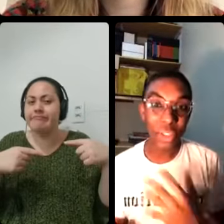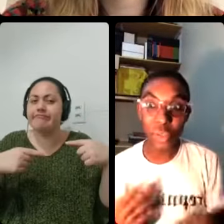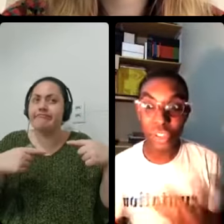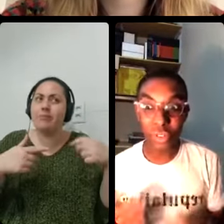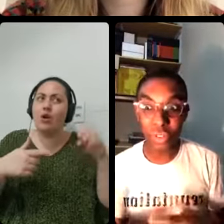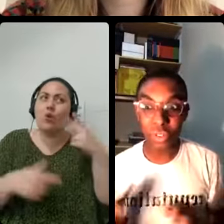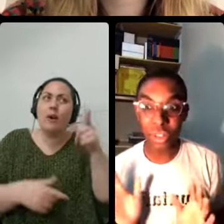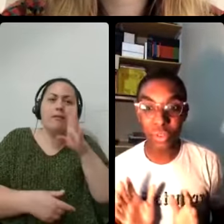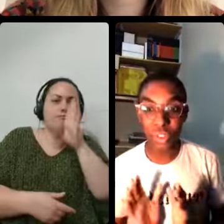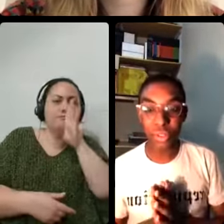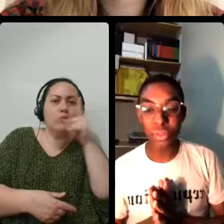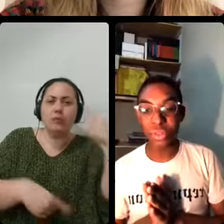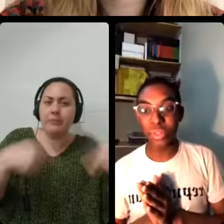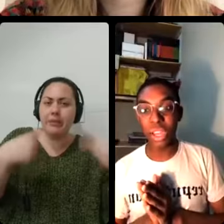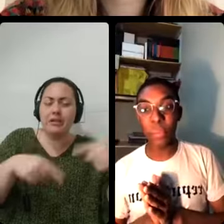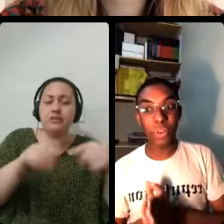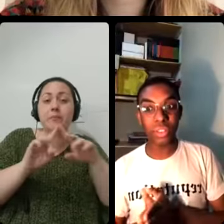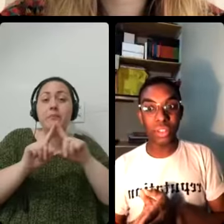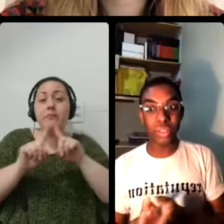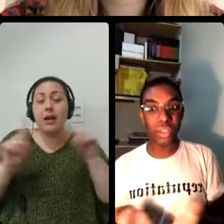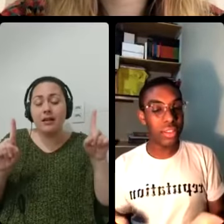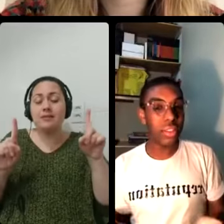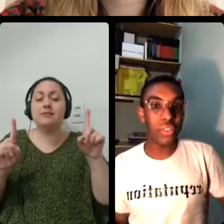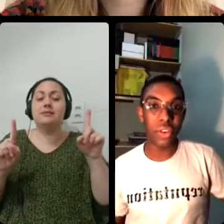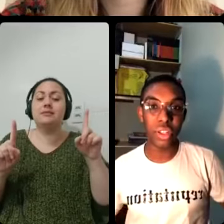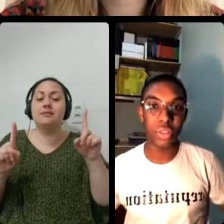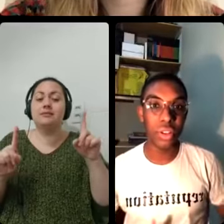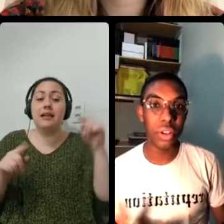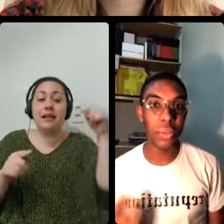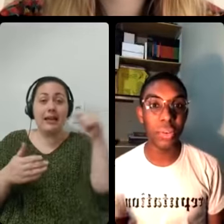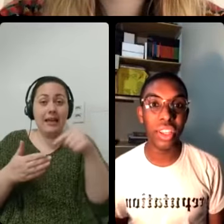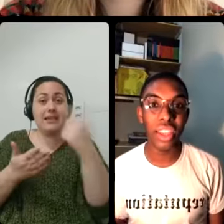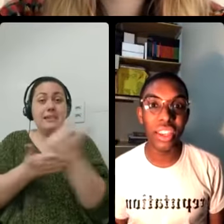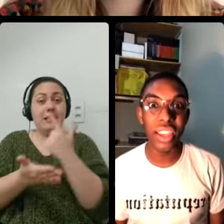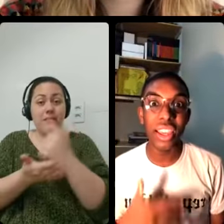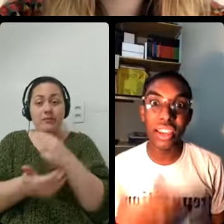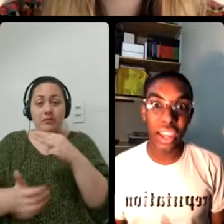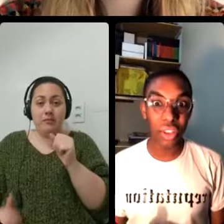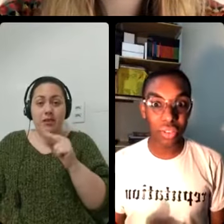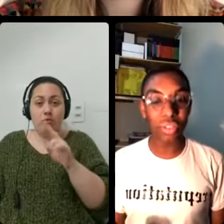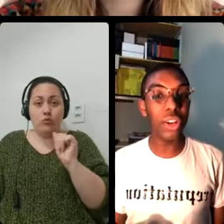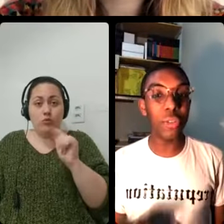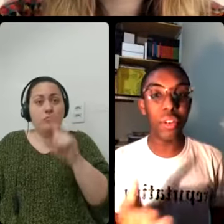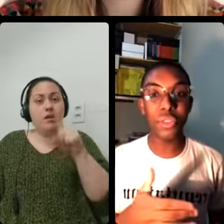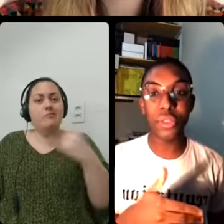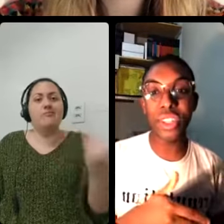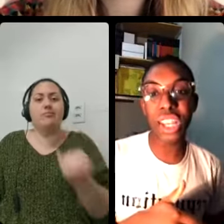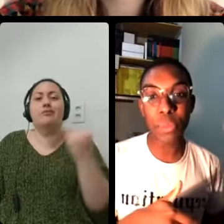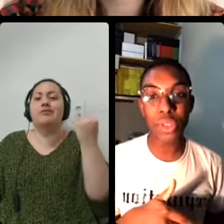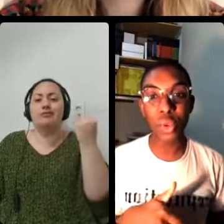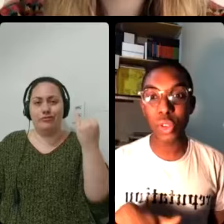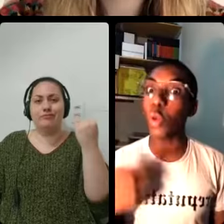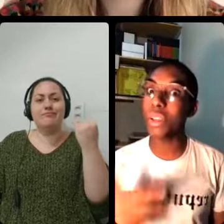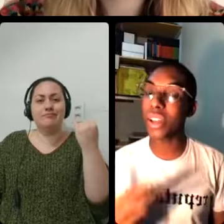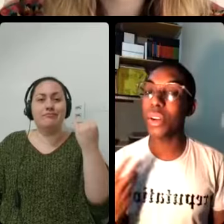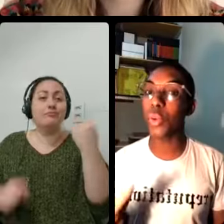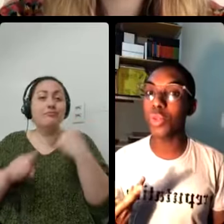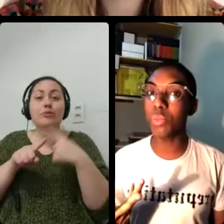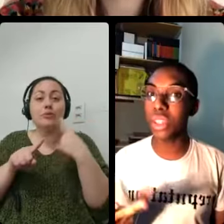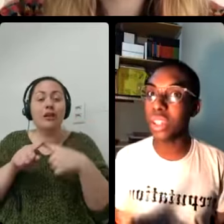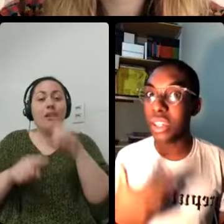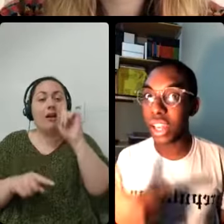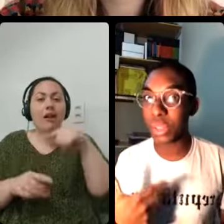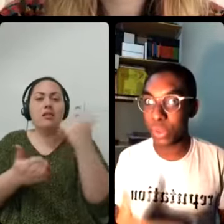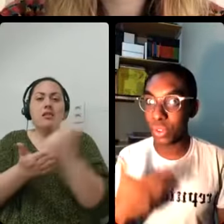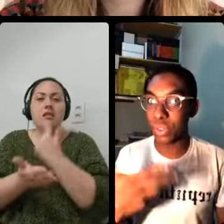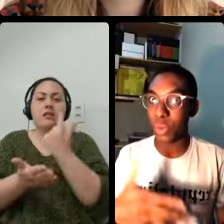mas eu não tiro a importância desse livro, eu acho. Porque, querendo ou não, foi um livro que as pessoas começaram a